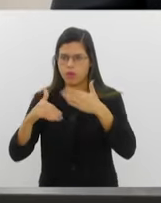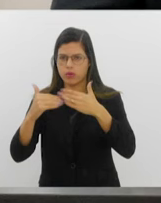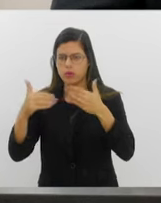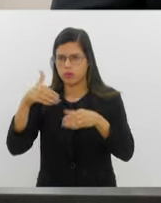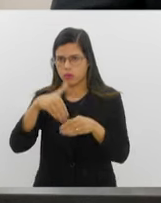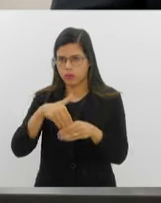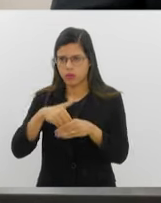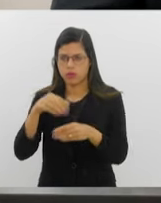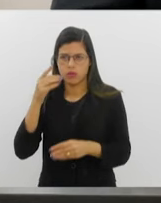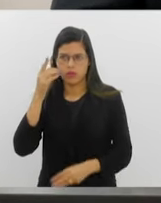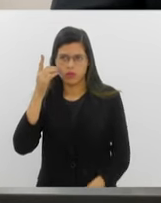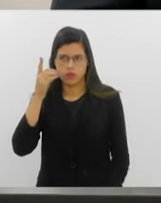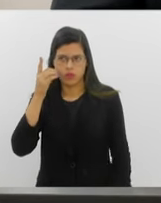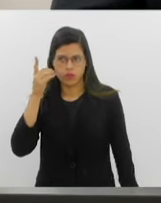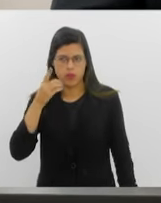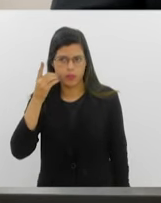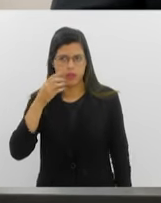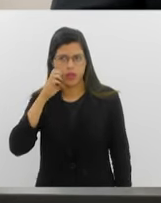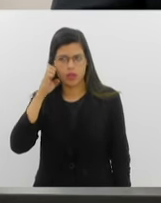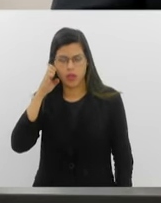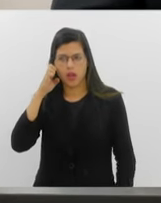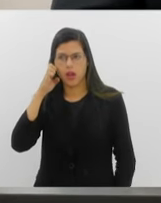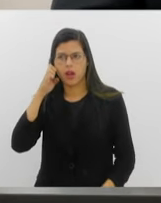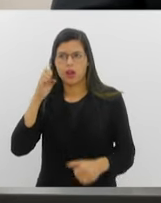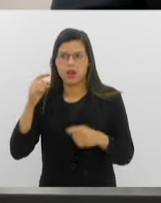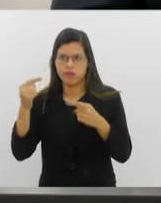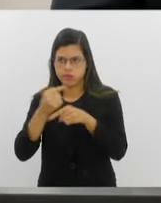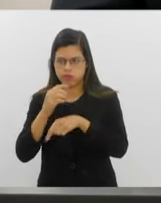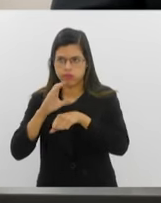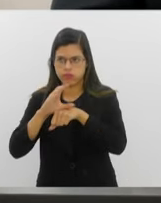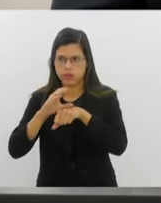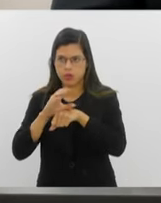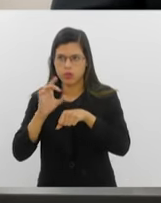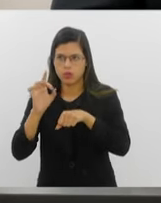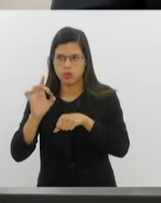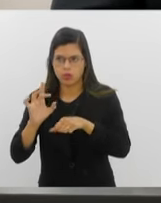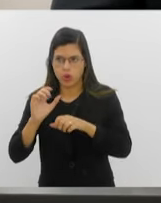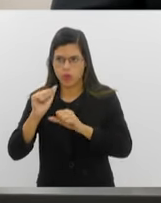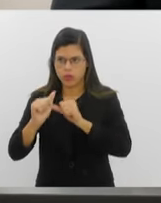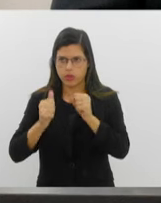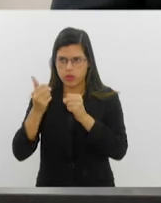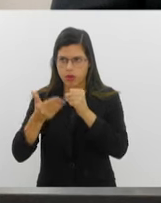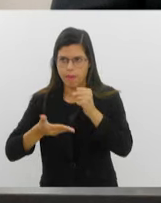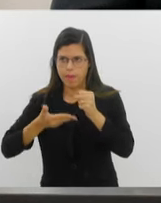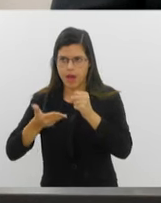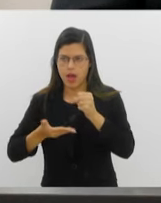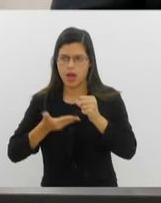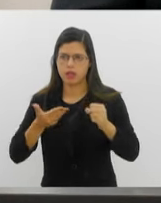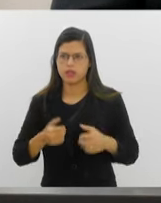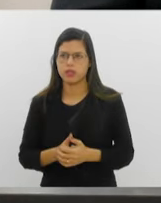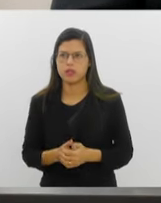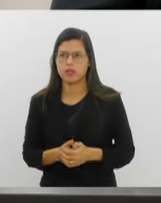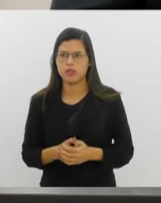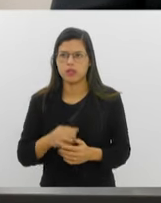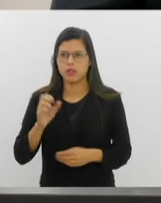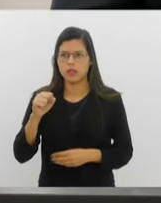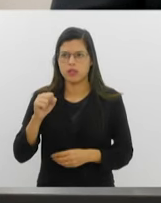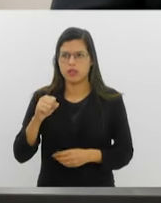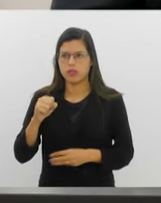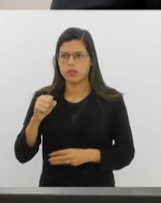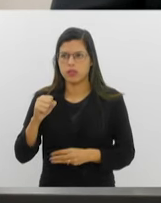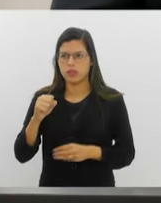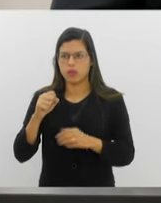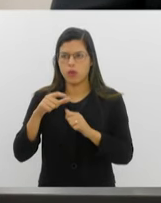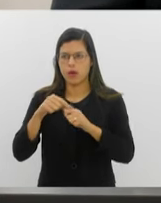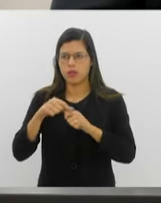Élica mantém o voto pela inconstitucionalidade, apenas alterando o artigo. O fundamento. Sim, eu cito o artigo 5º, que